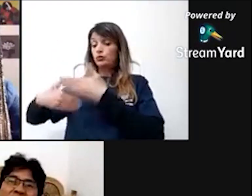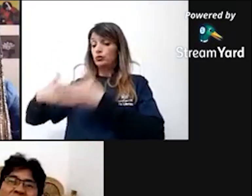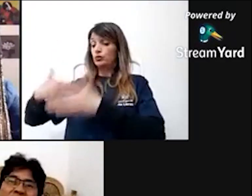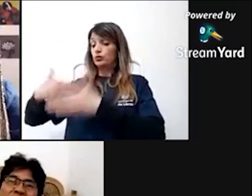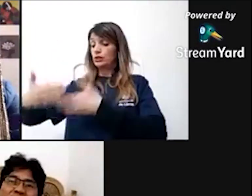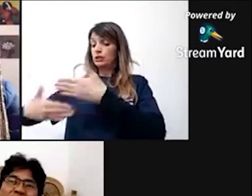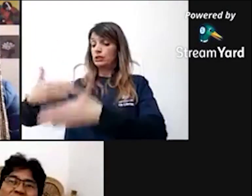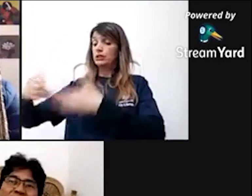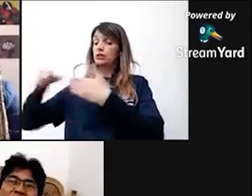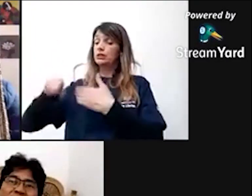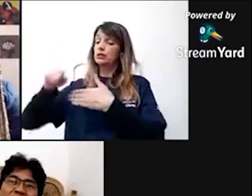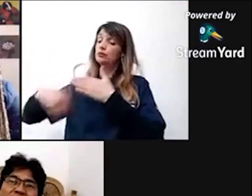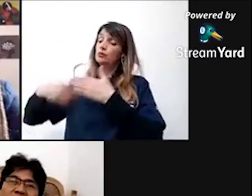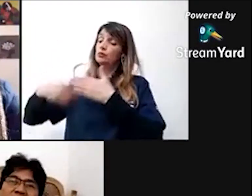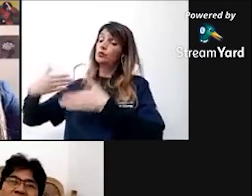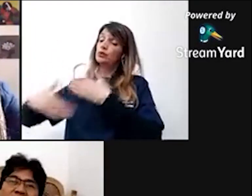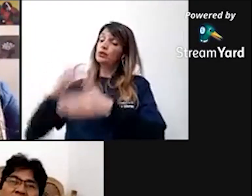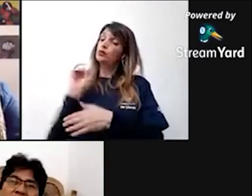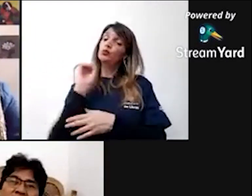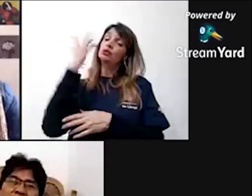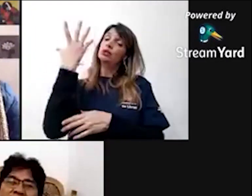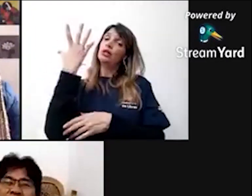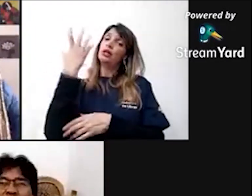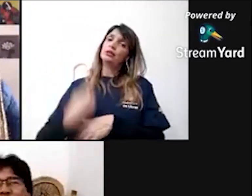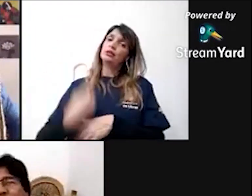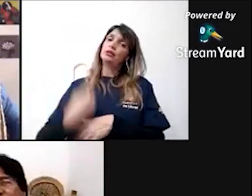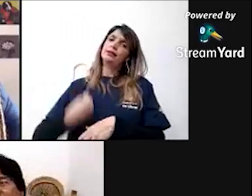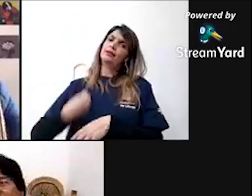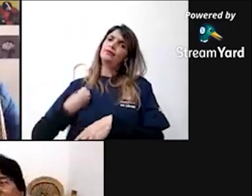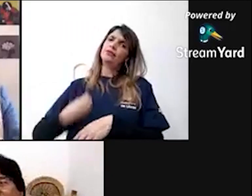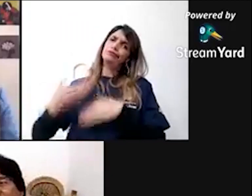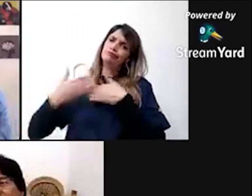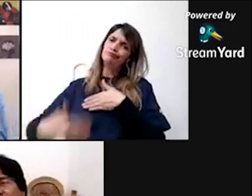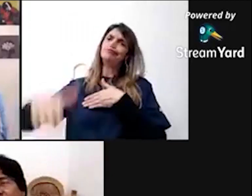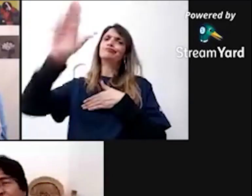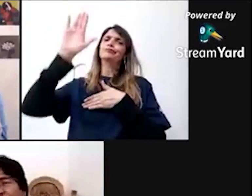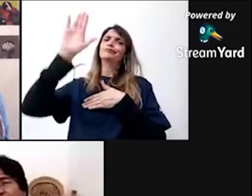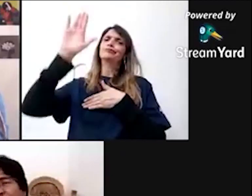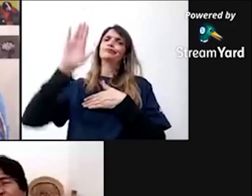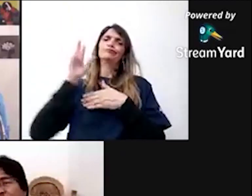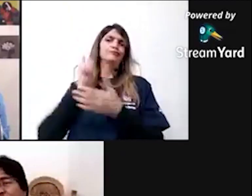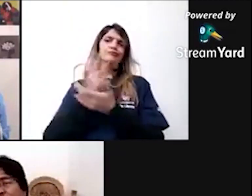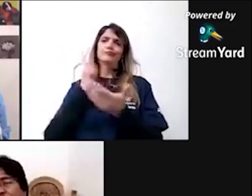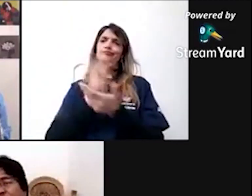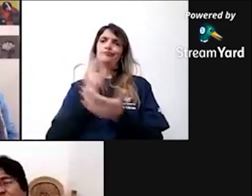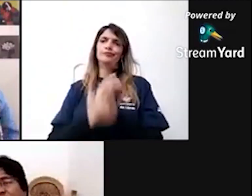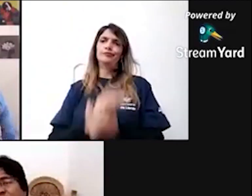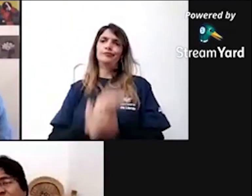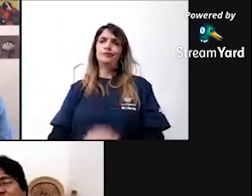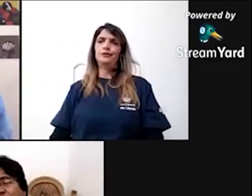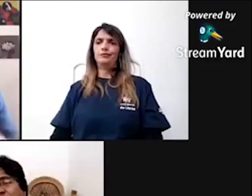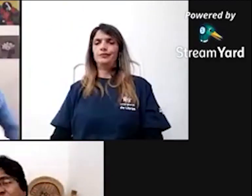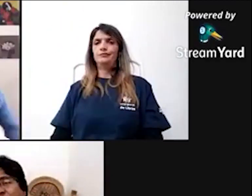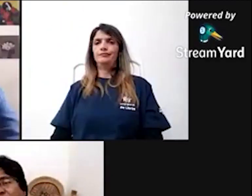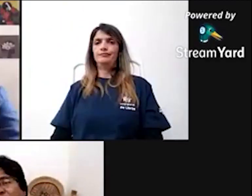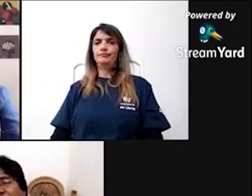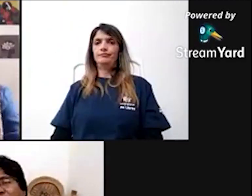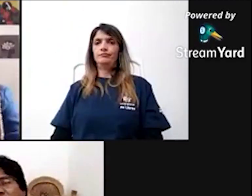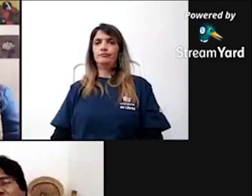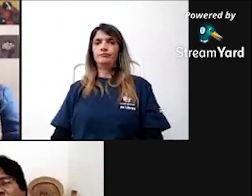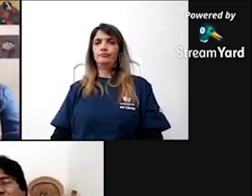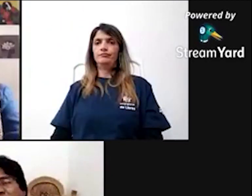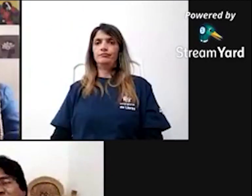processo ele vai acontecendo ao longo da nossa própria existência o tempo inteiro, ainda bem que é assim. Bom, já